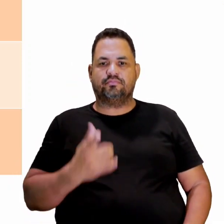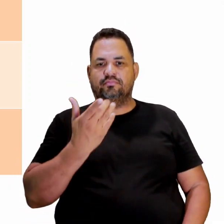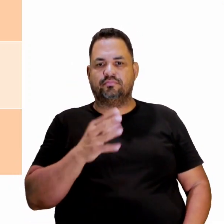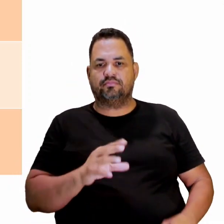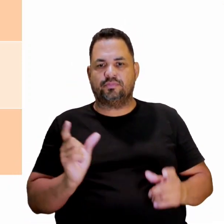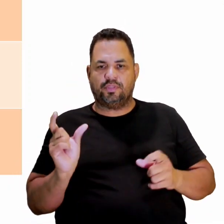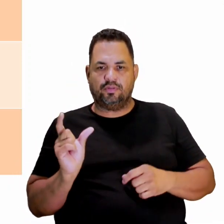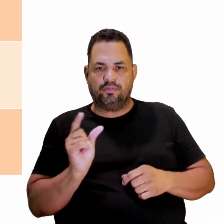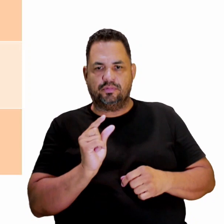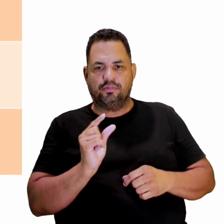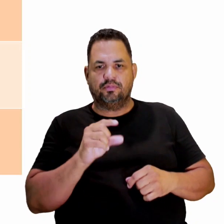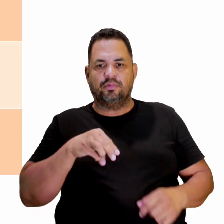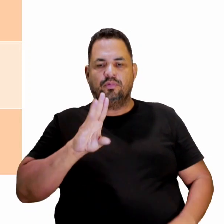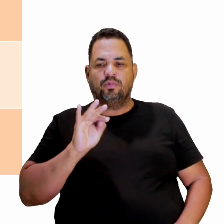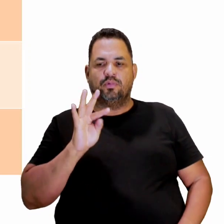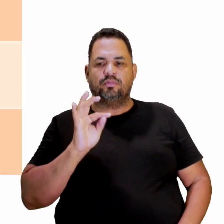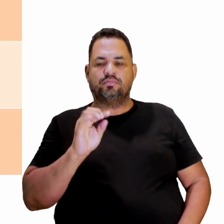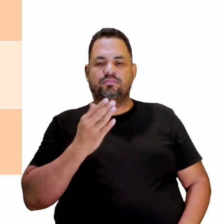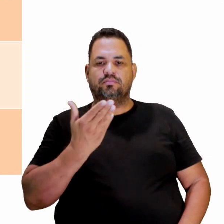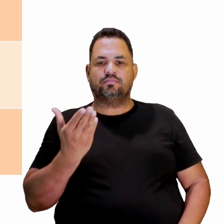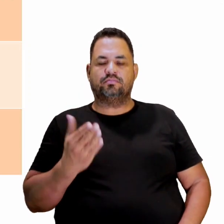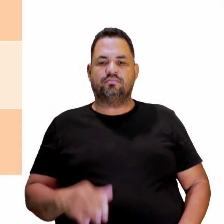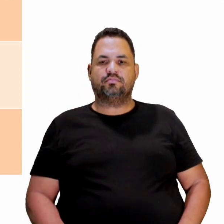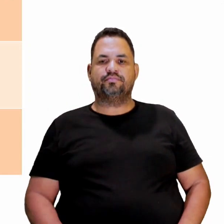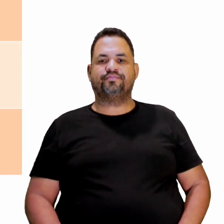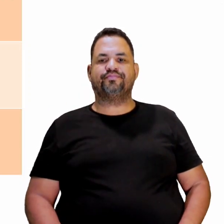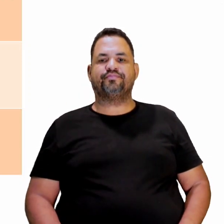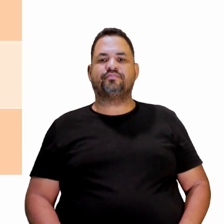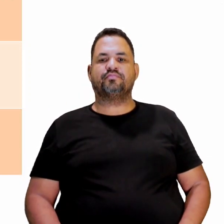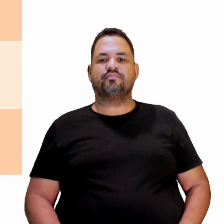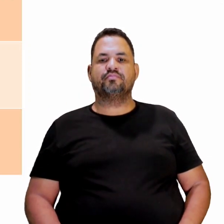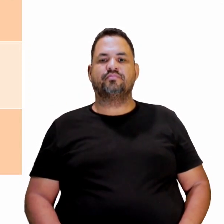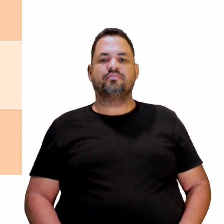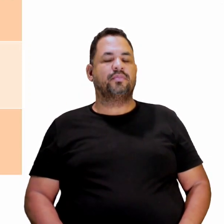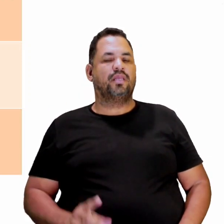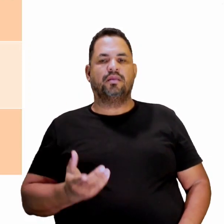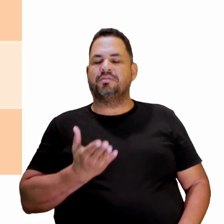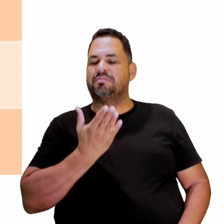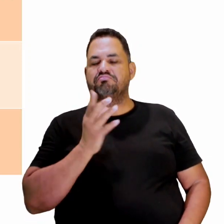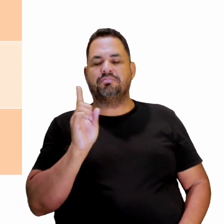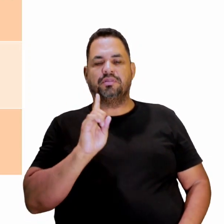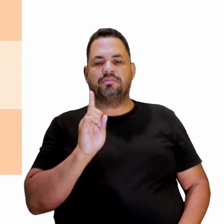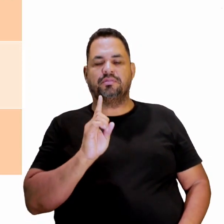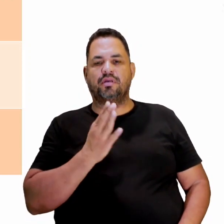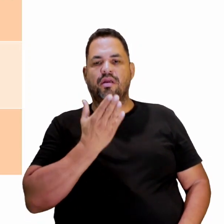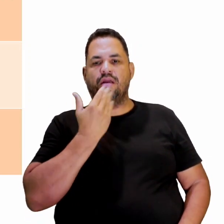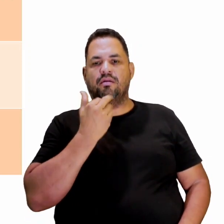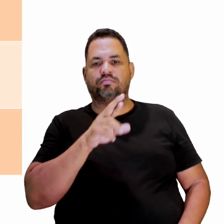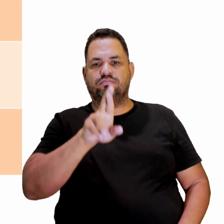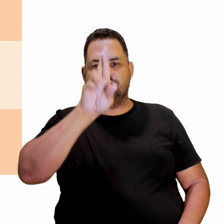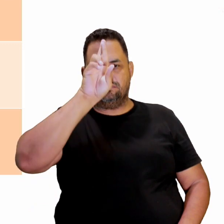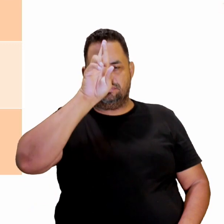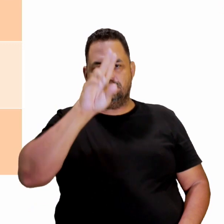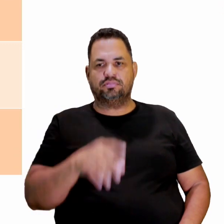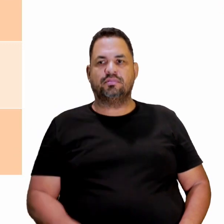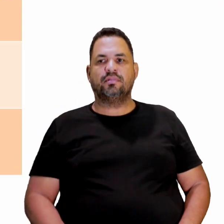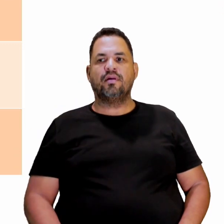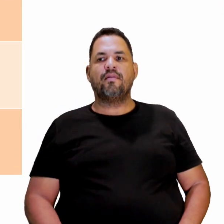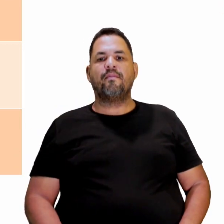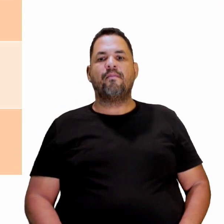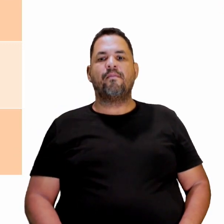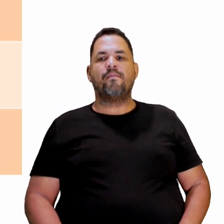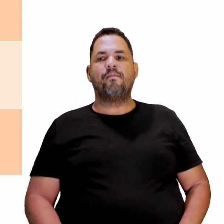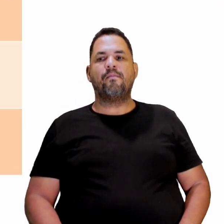fica won't. Então, I will not have lunch, eu não almoçarei. Ou I won't have lunch, eu